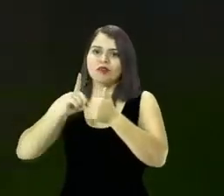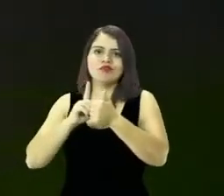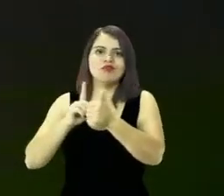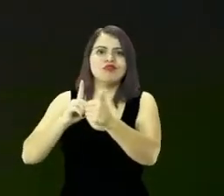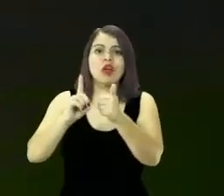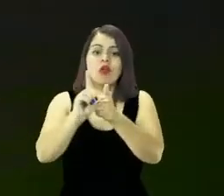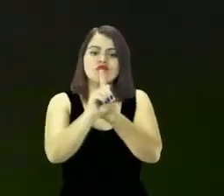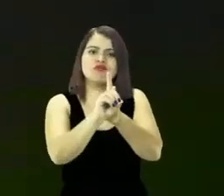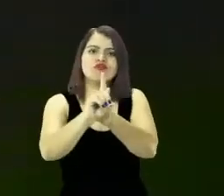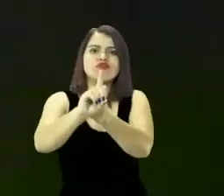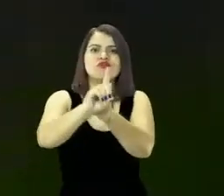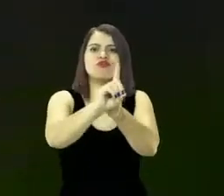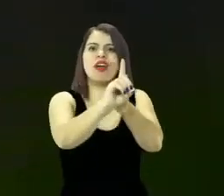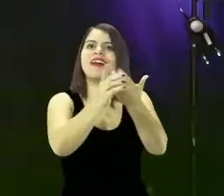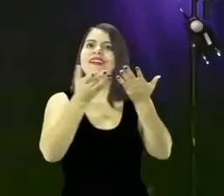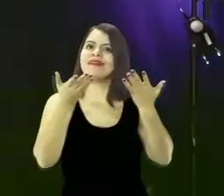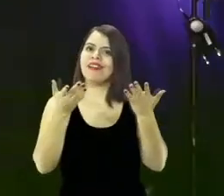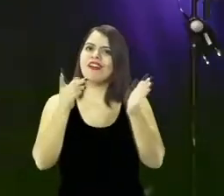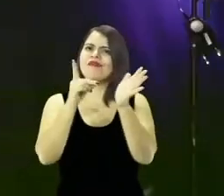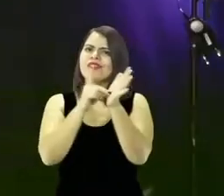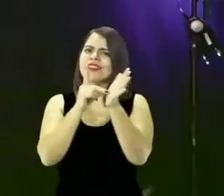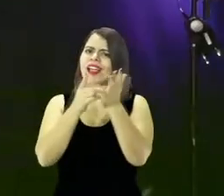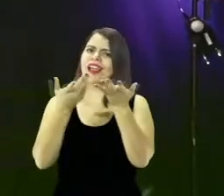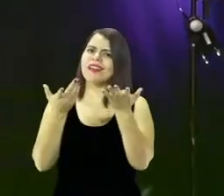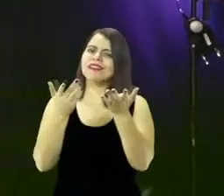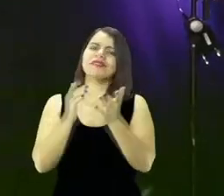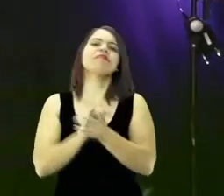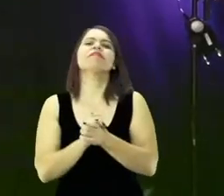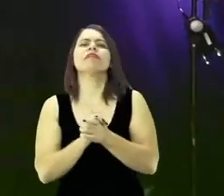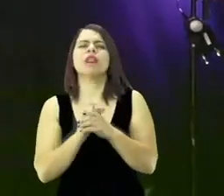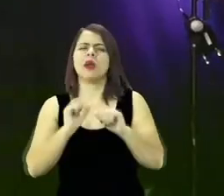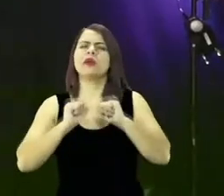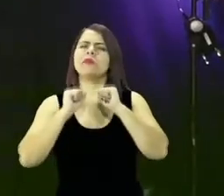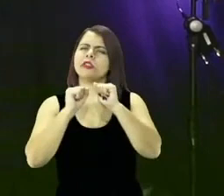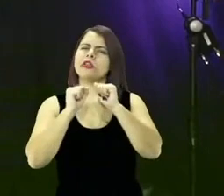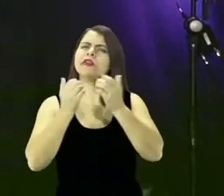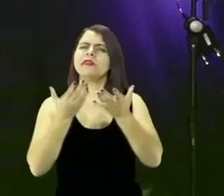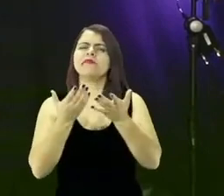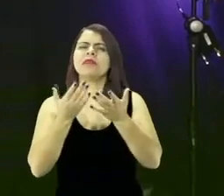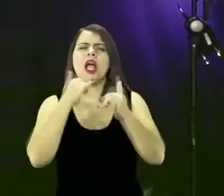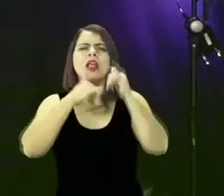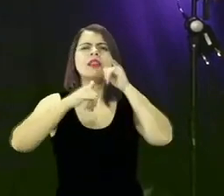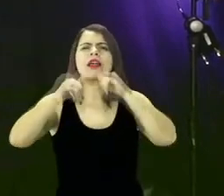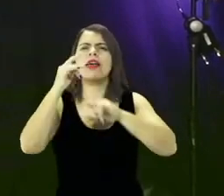olha que coisa poderosa eu quero declarar isso sobre a sua vida